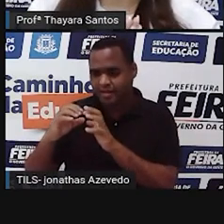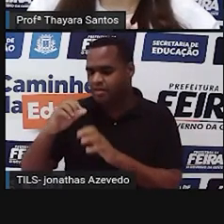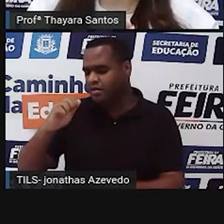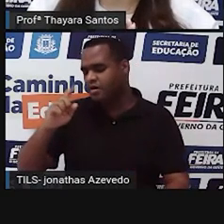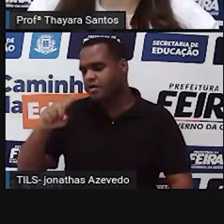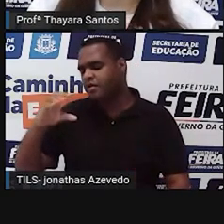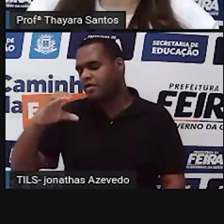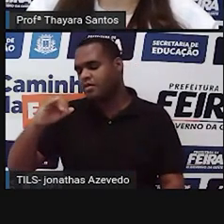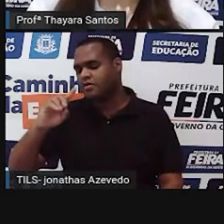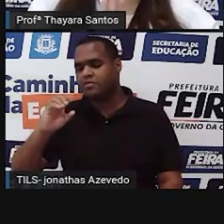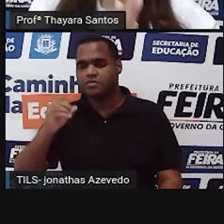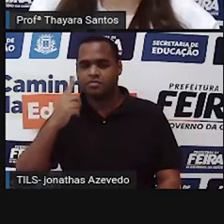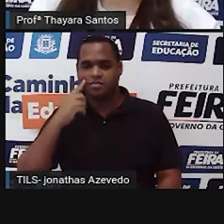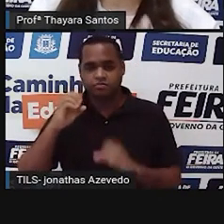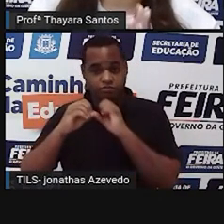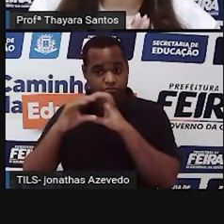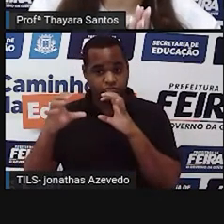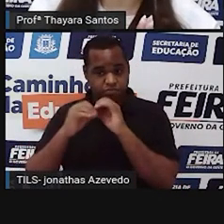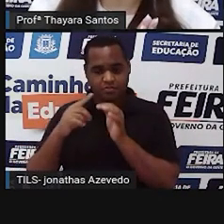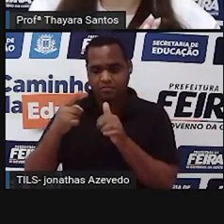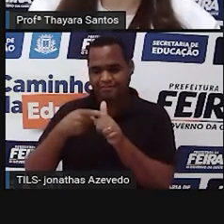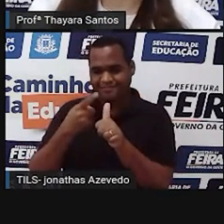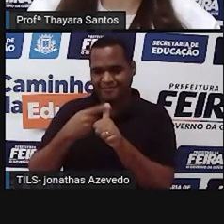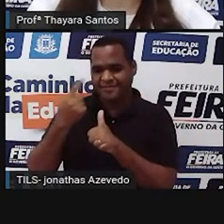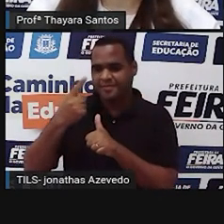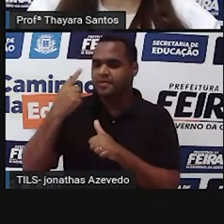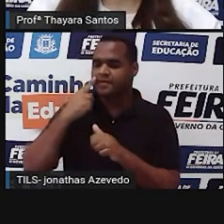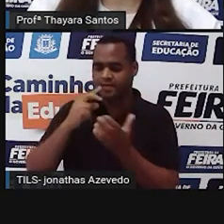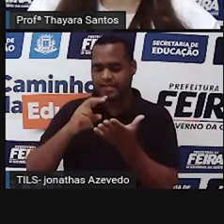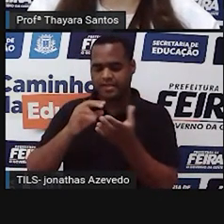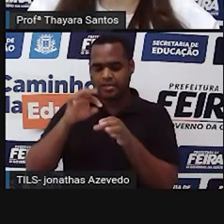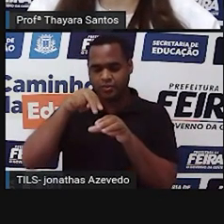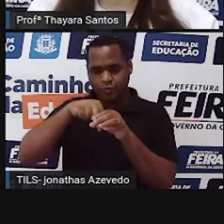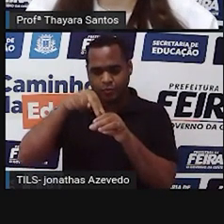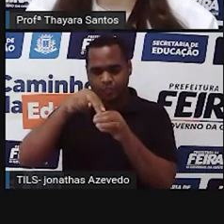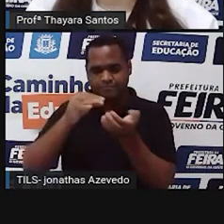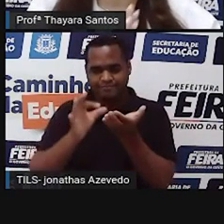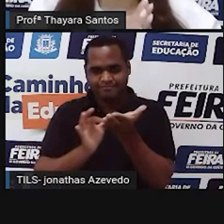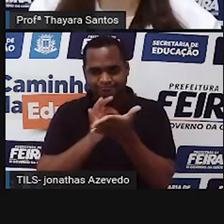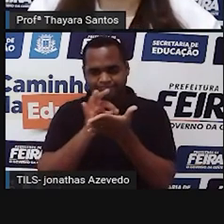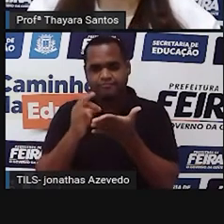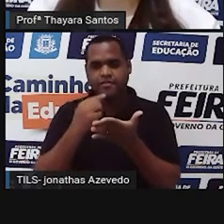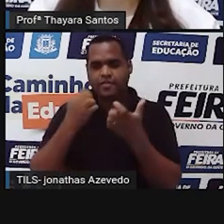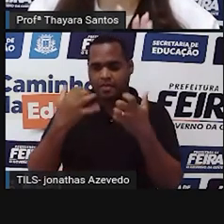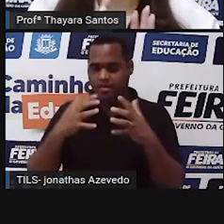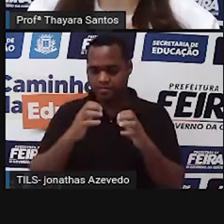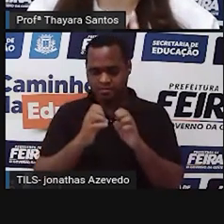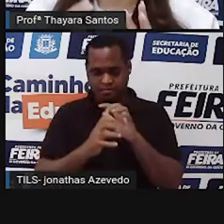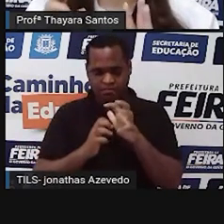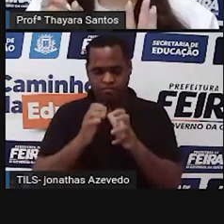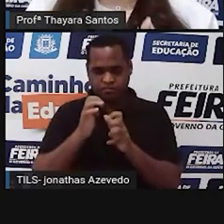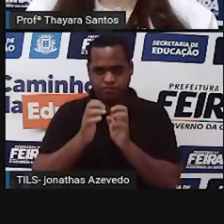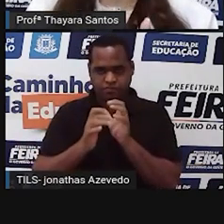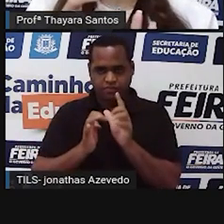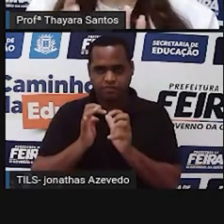elas foram descobertas pela primeira vez no núcleo das células. E a composição básica dessas moléculas é